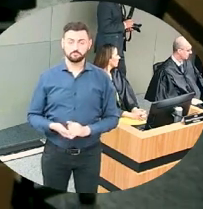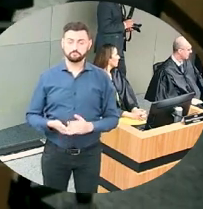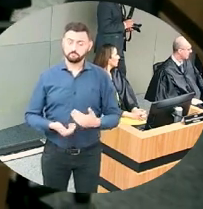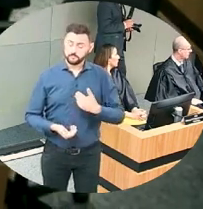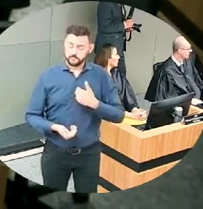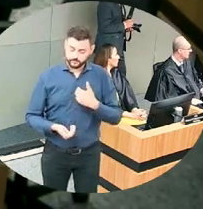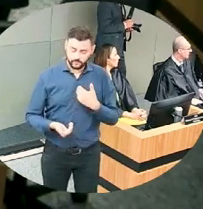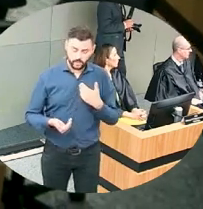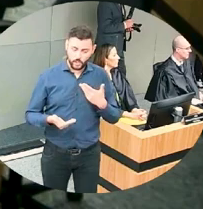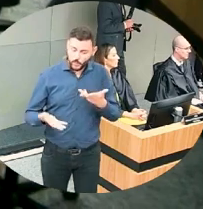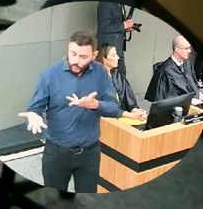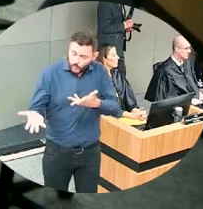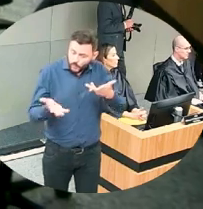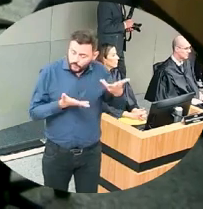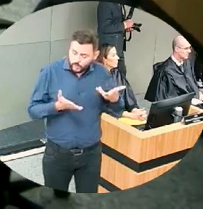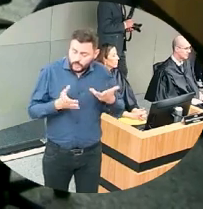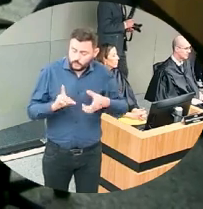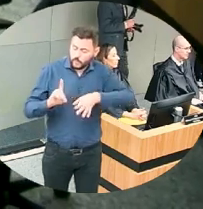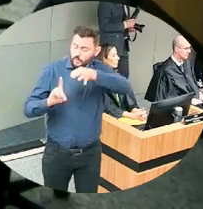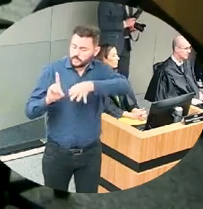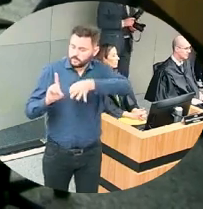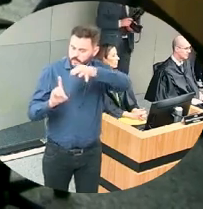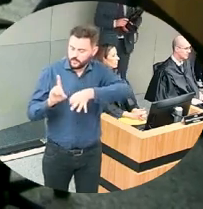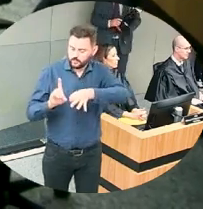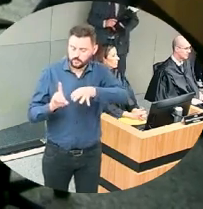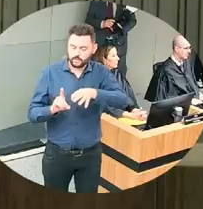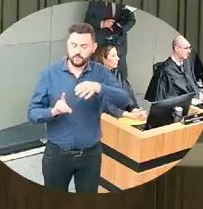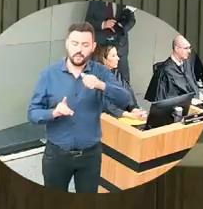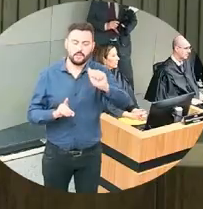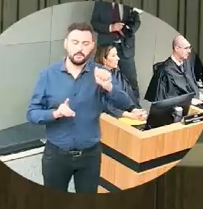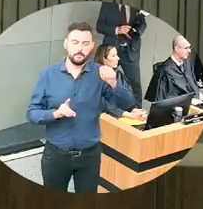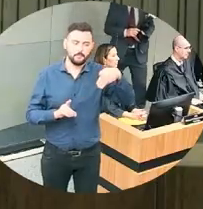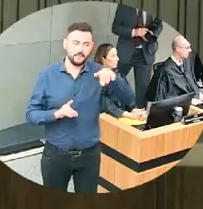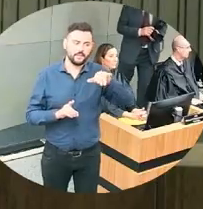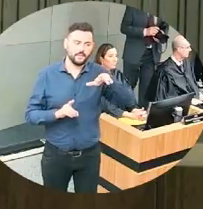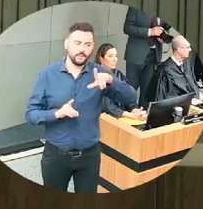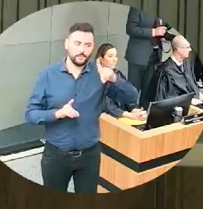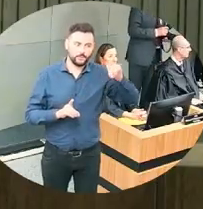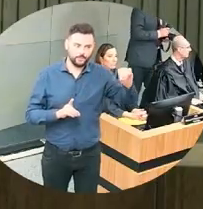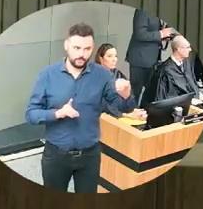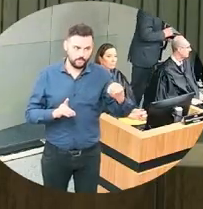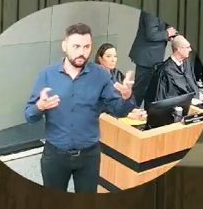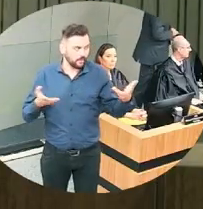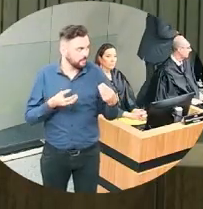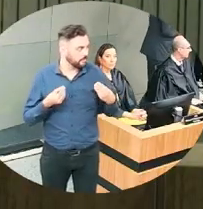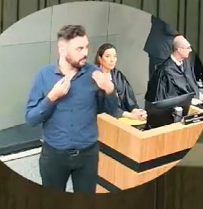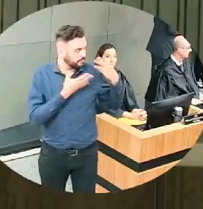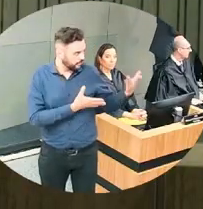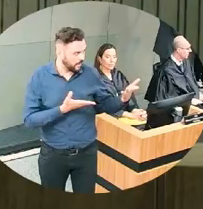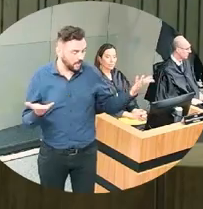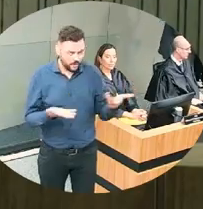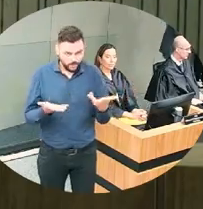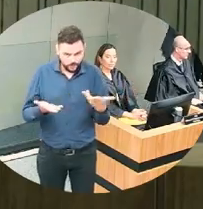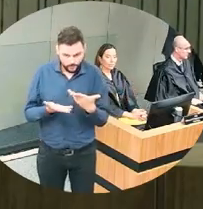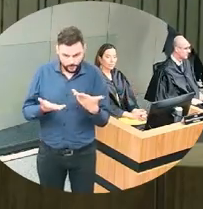eu convido O desembargador Amarildo cares de Lima a prestar o compromisso do seu